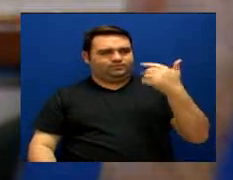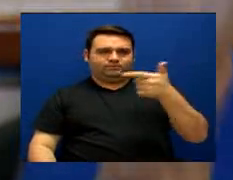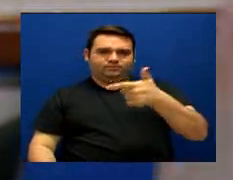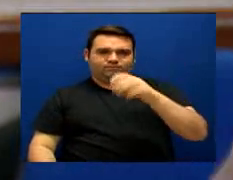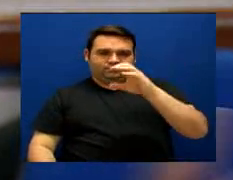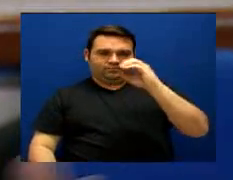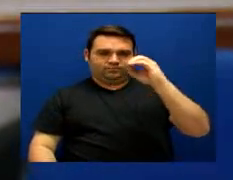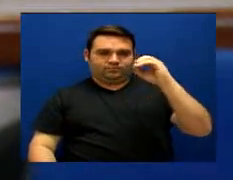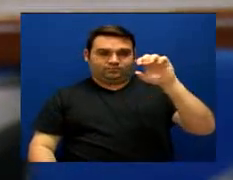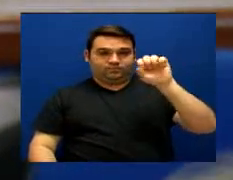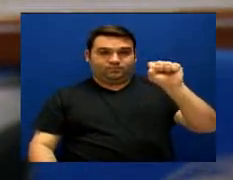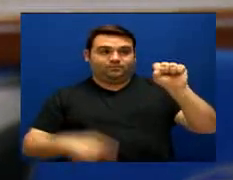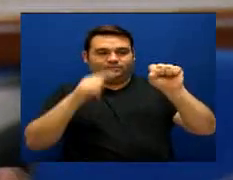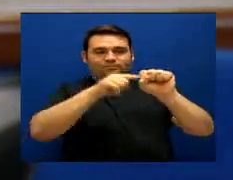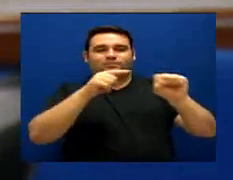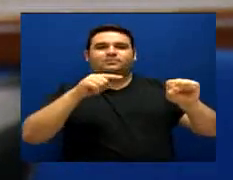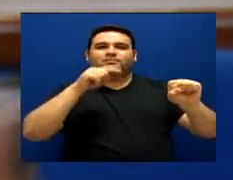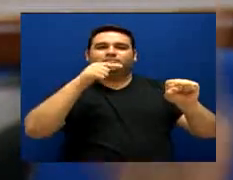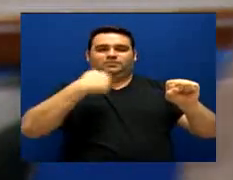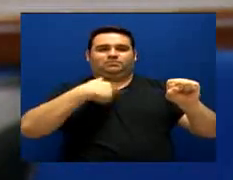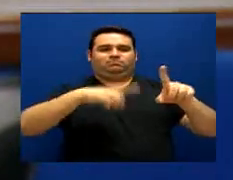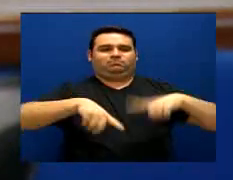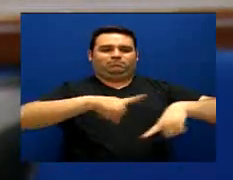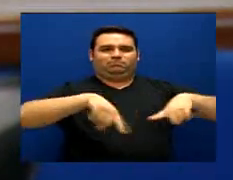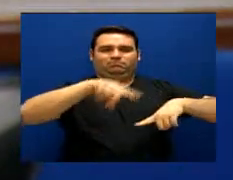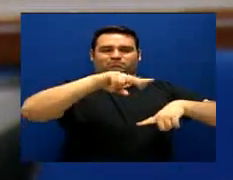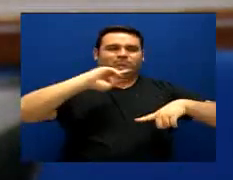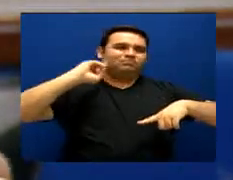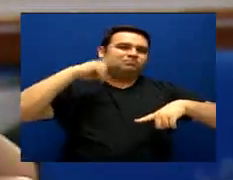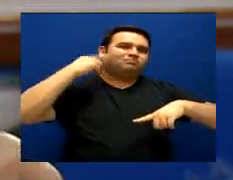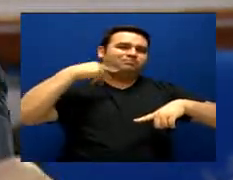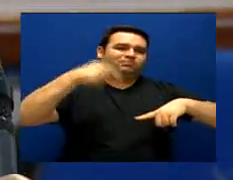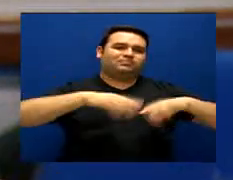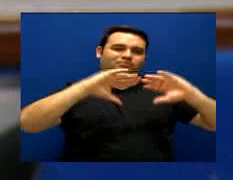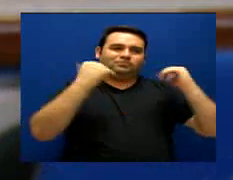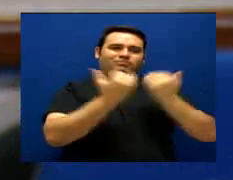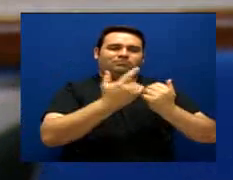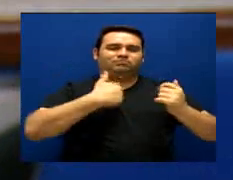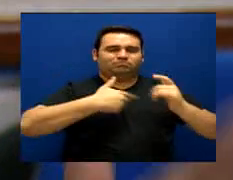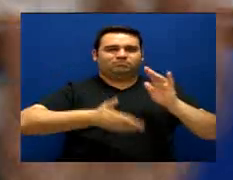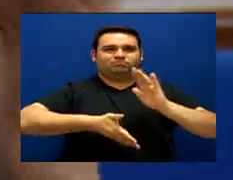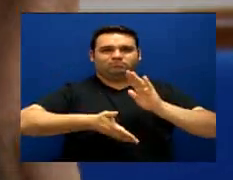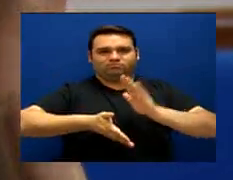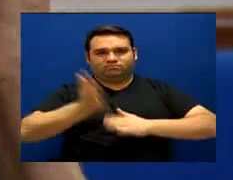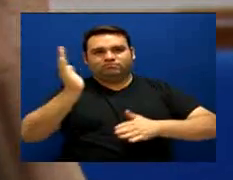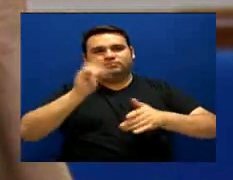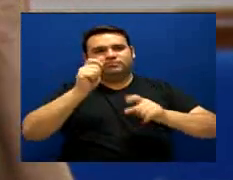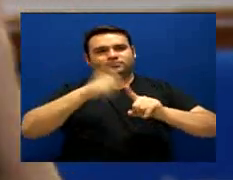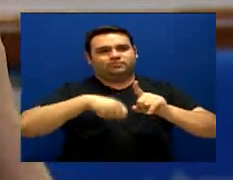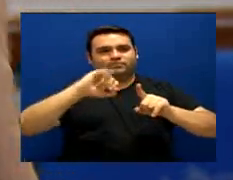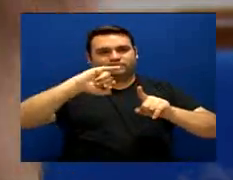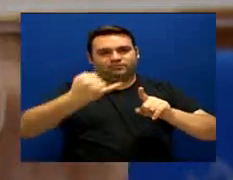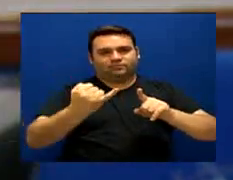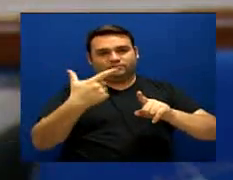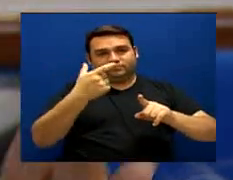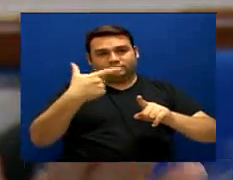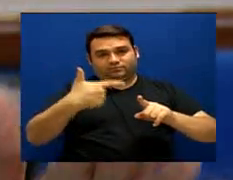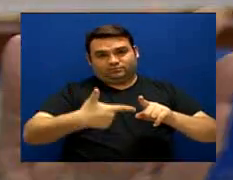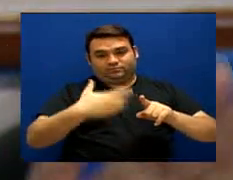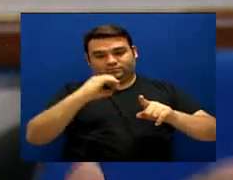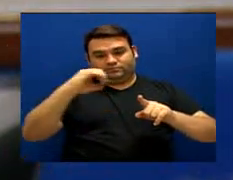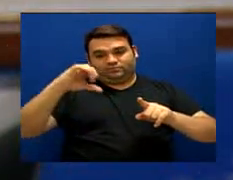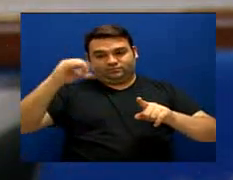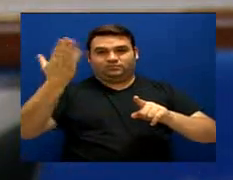2008, quando terminou o meu mandato, né, saí daqui em janeiro de 2009,